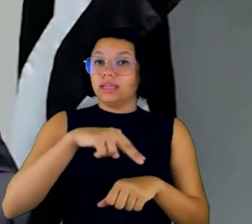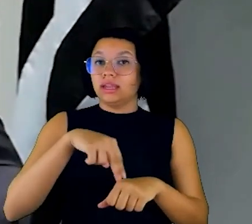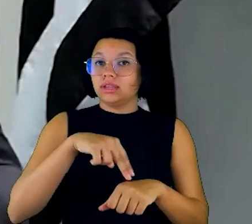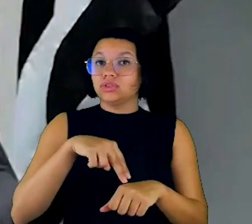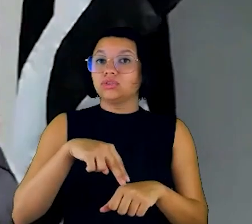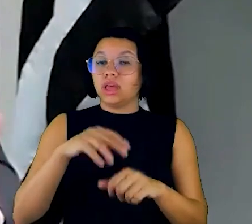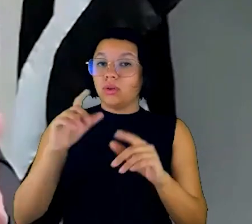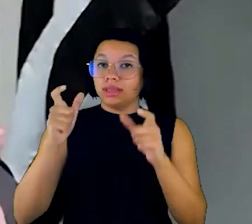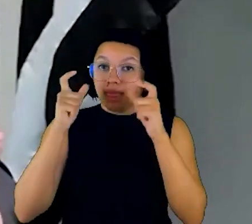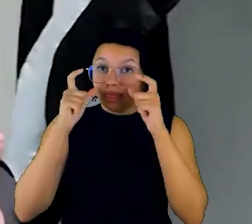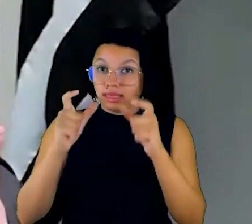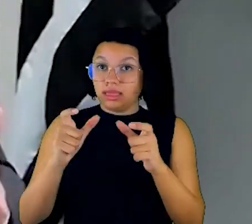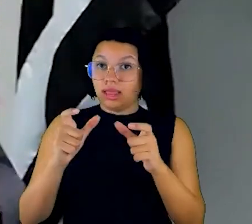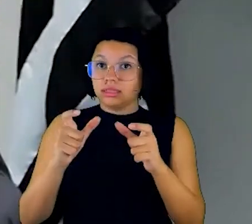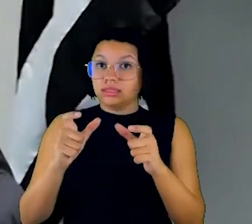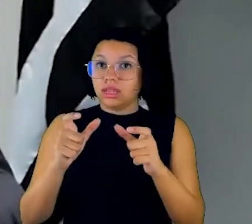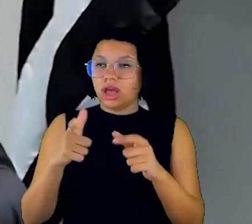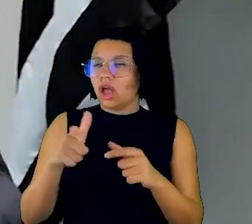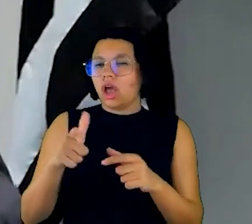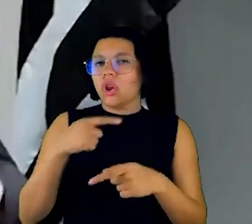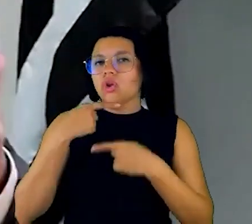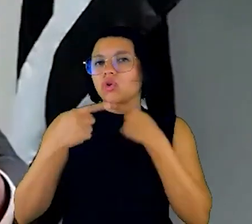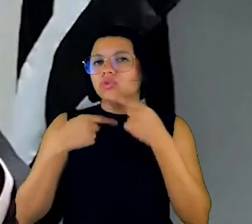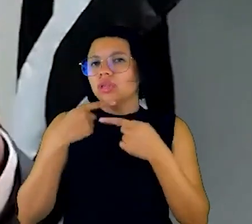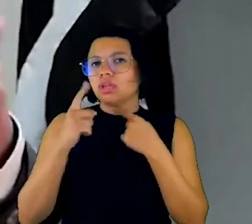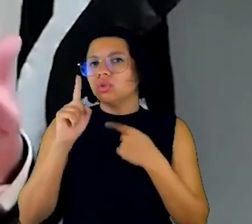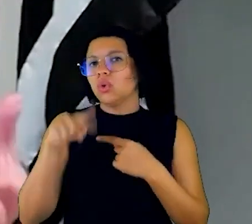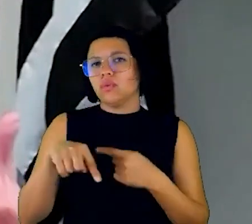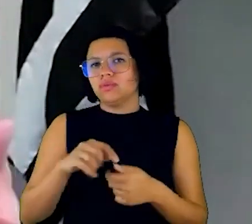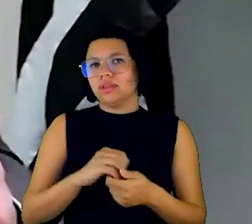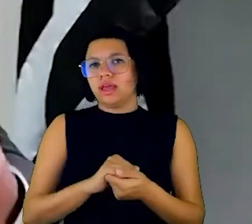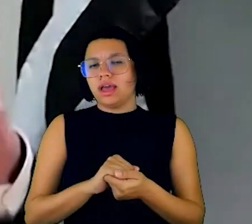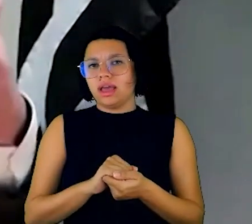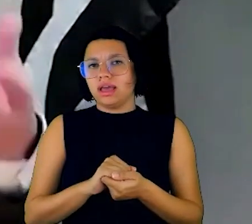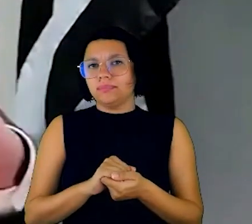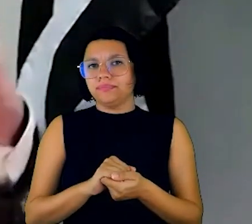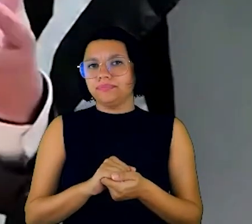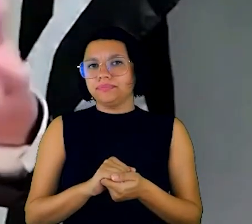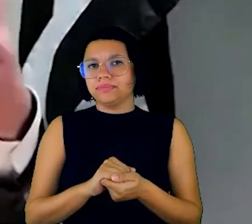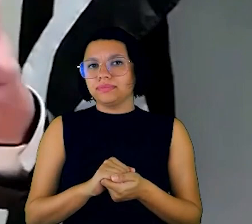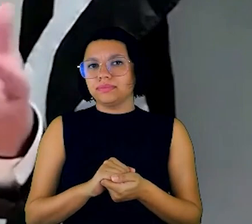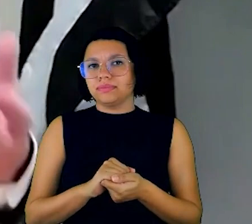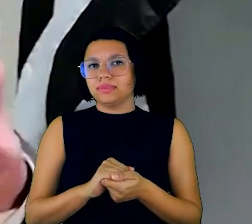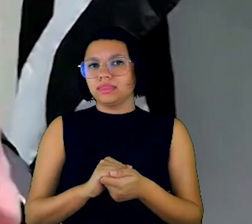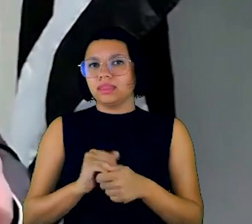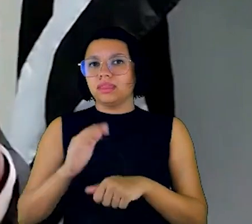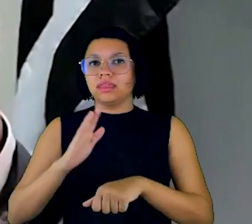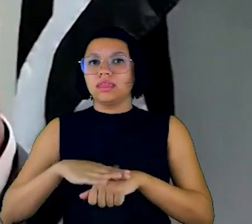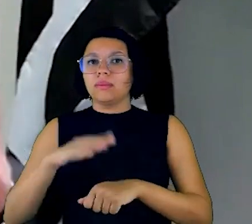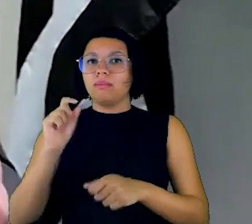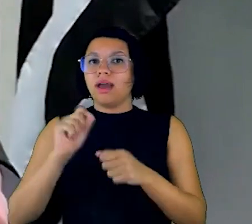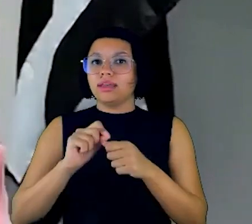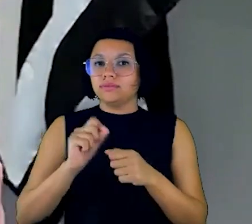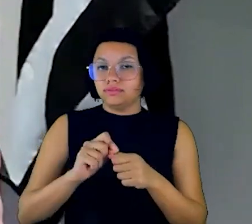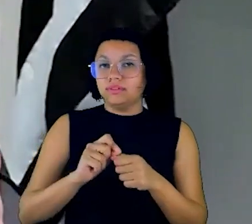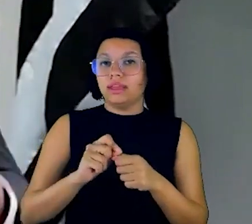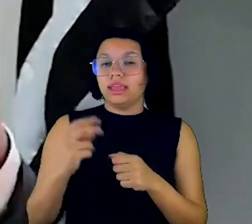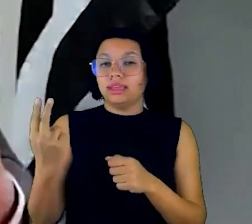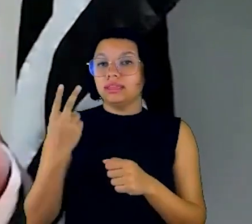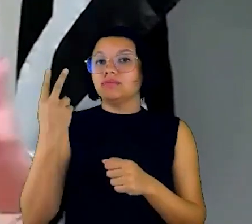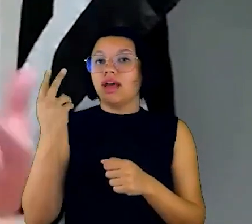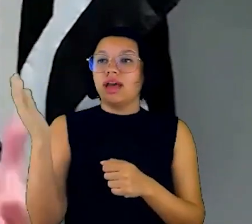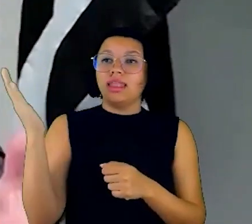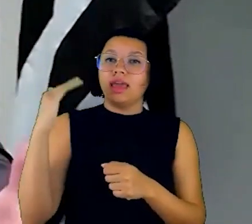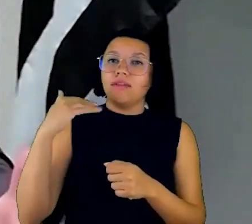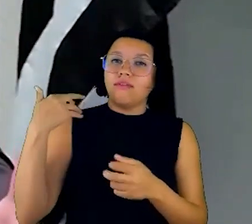interessa, sem dúvida nenhuma, é das que mais fez valer e